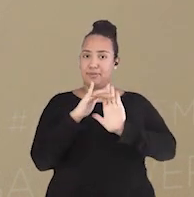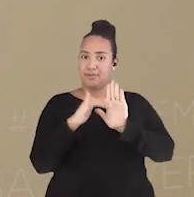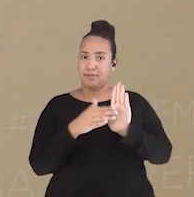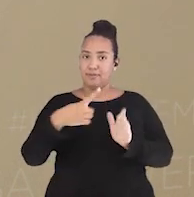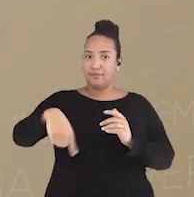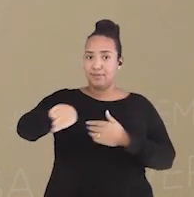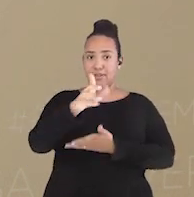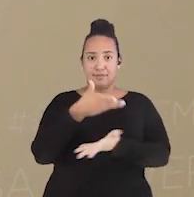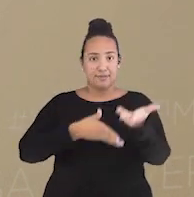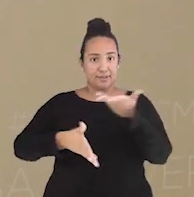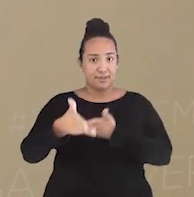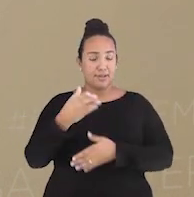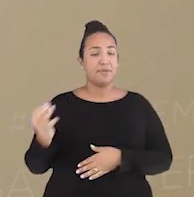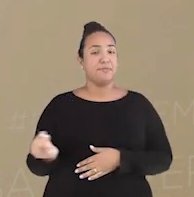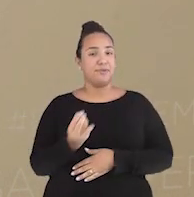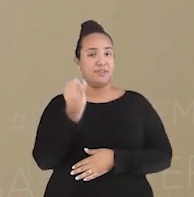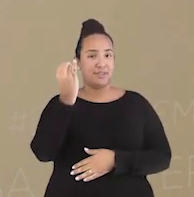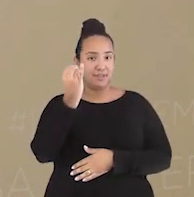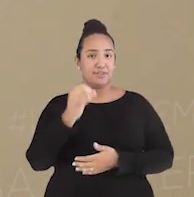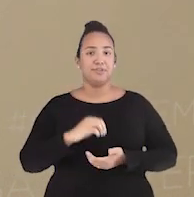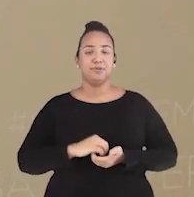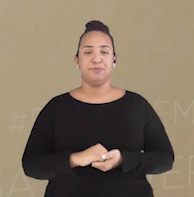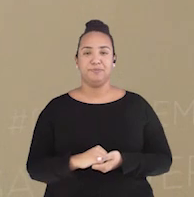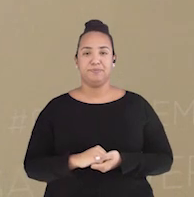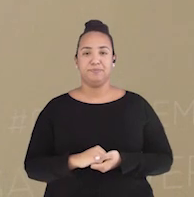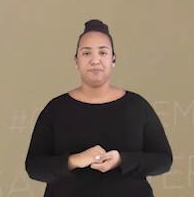sua interação é muito importante.